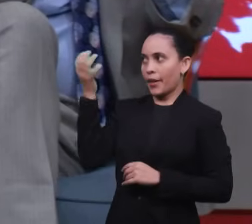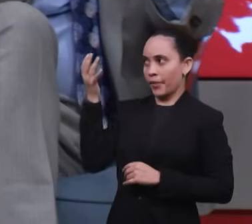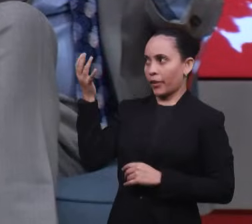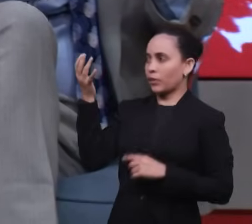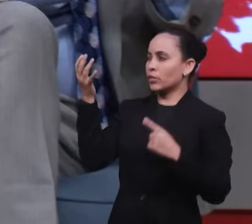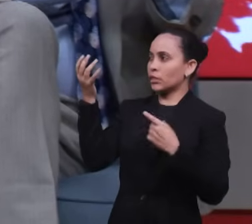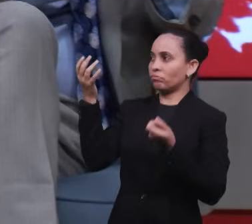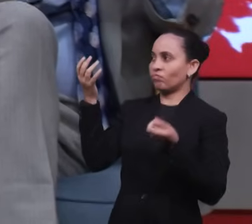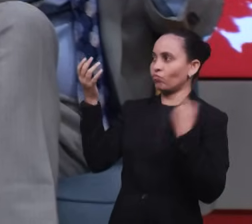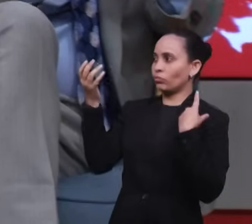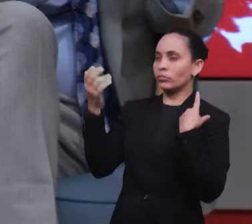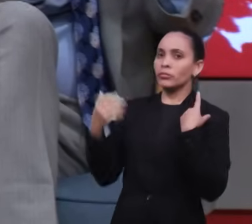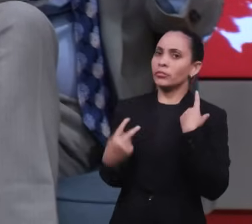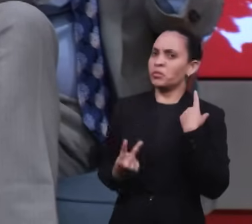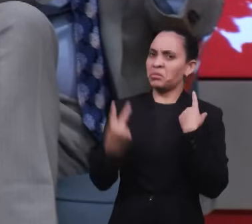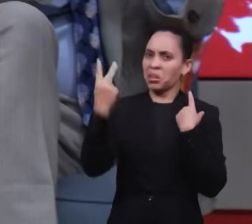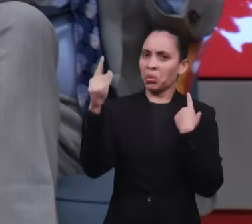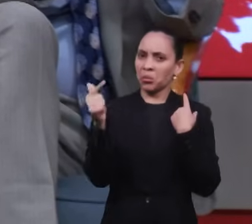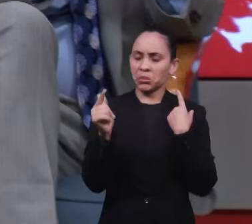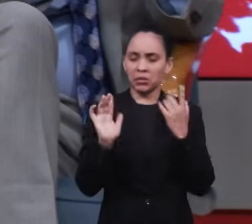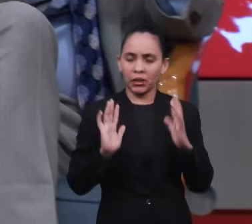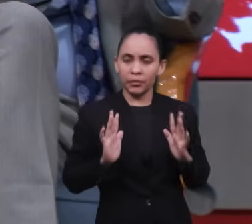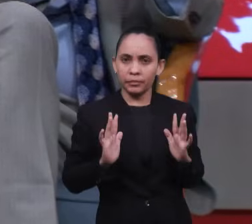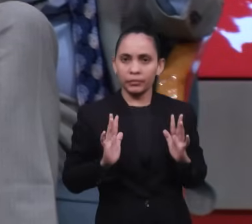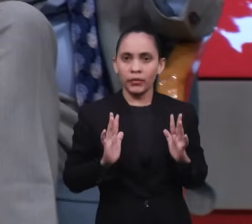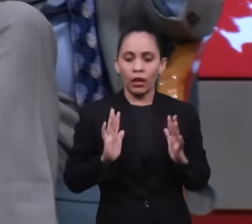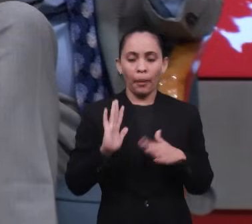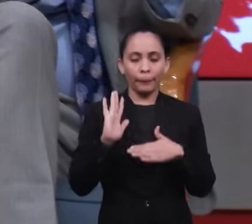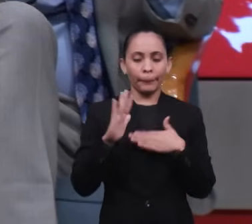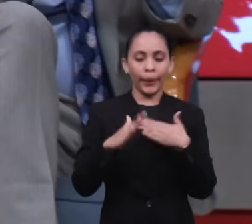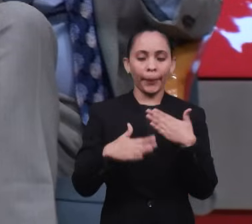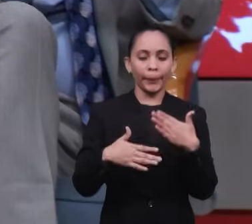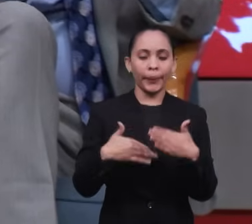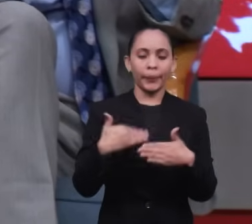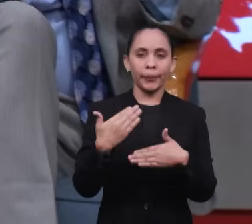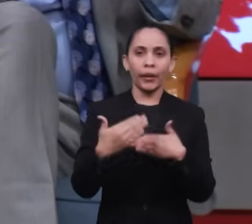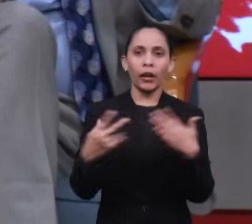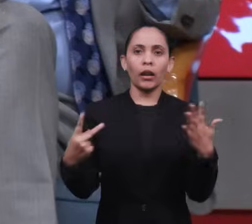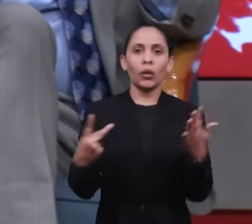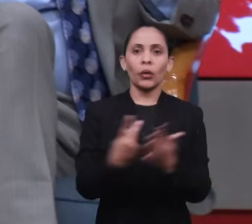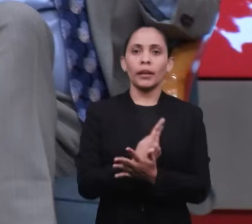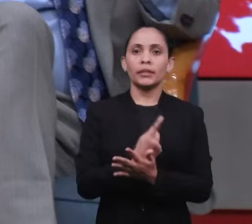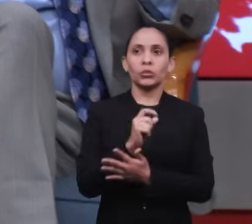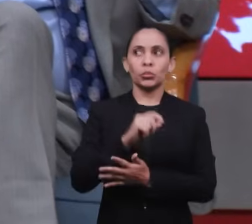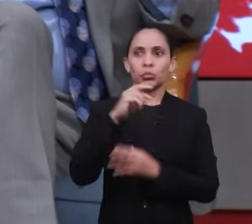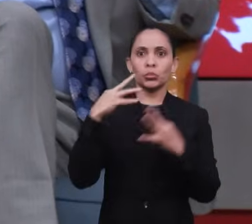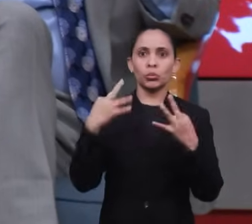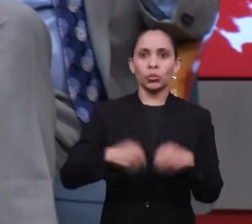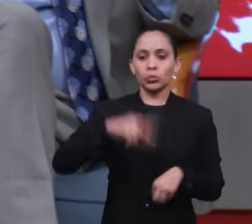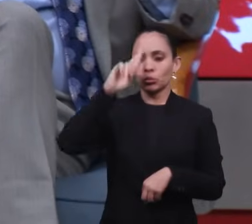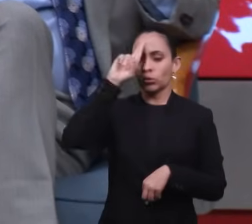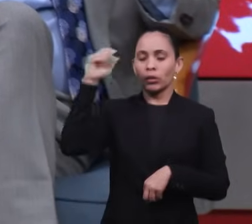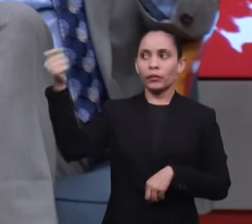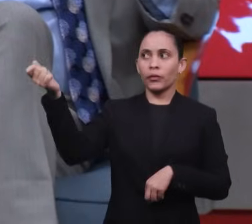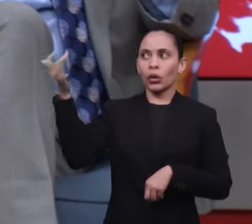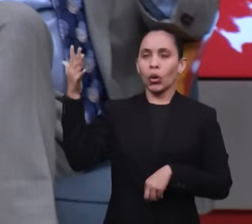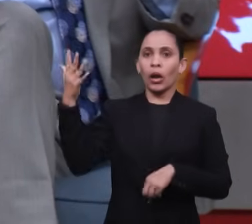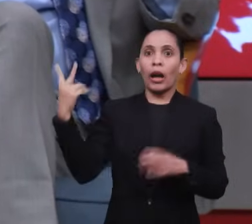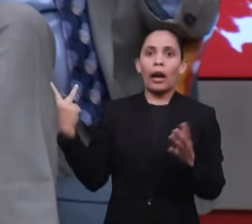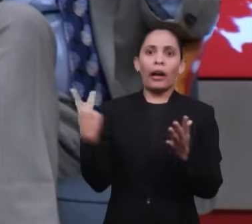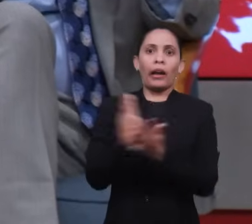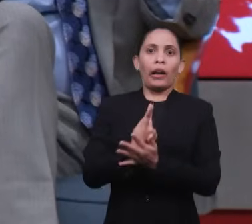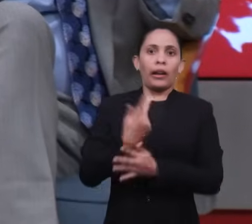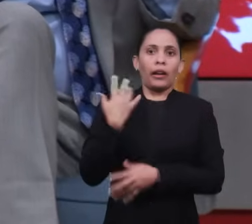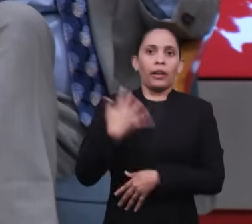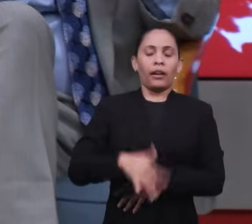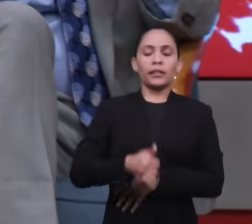o Espírito Santo revela, você não valoriza isso. O que acontece? Passou algum tempo, tudo aquilo que o Senhor mostrou